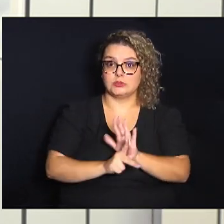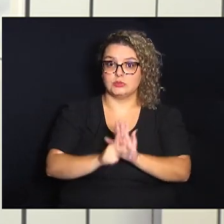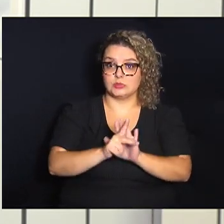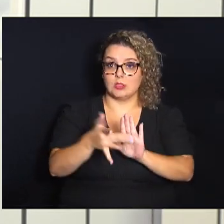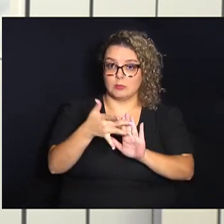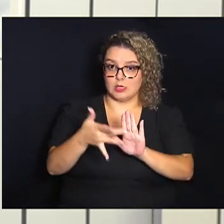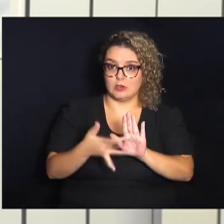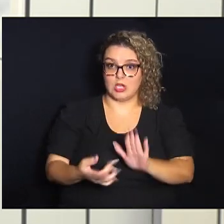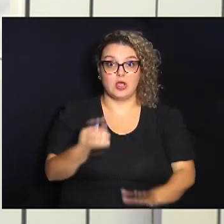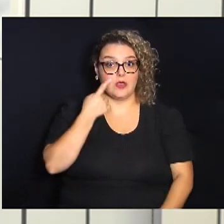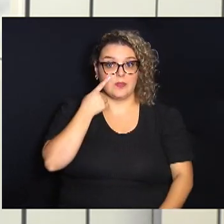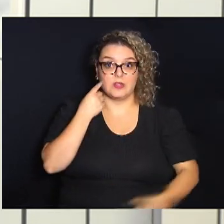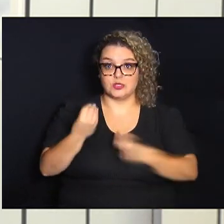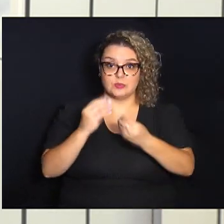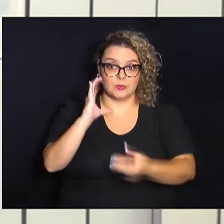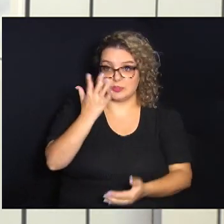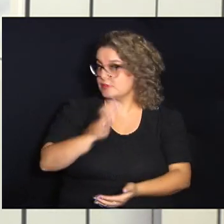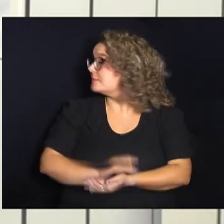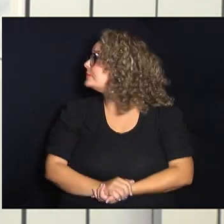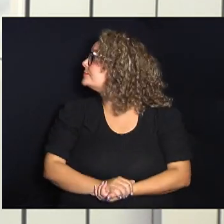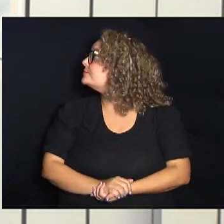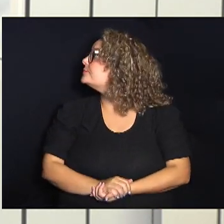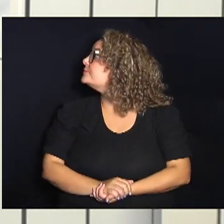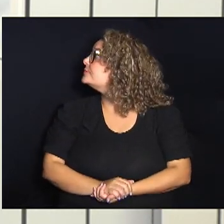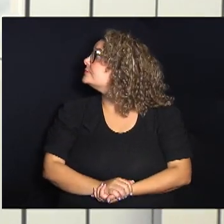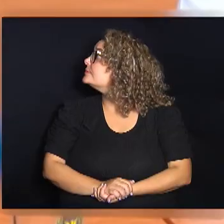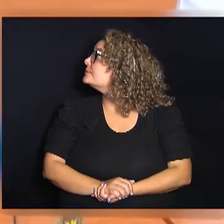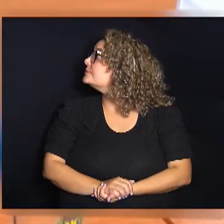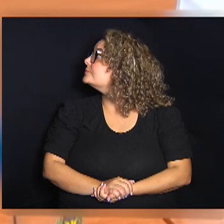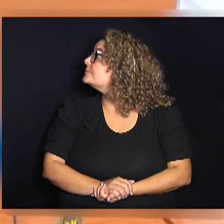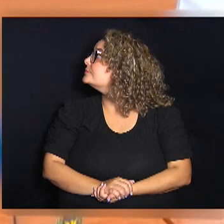na pauta. Confira como foi.